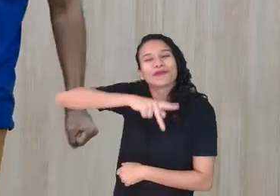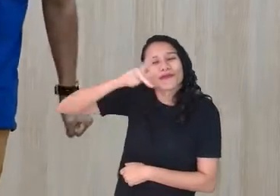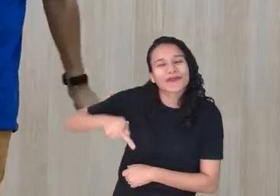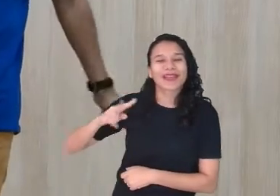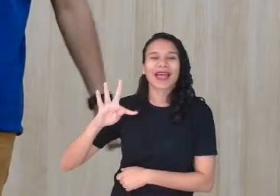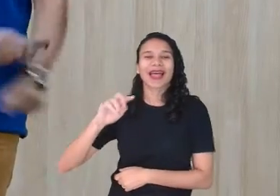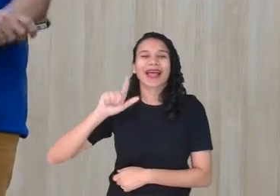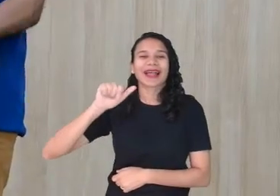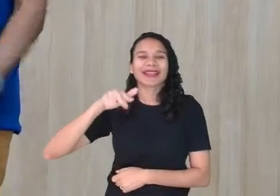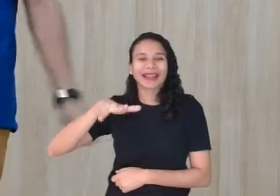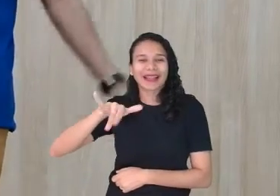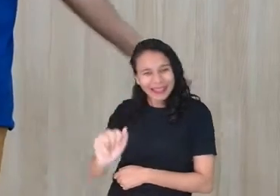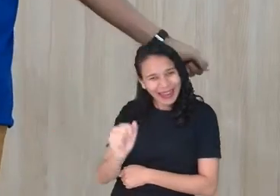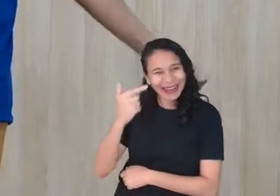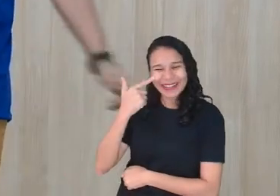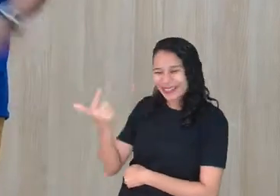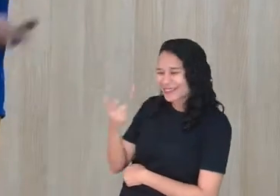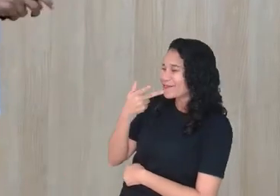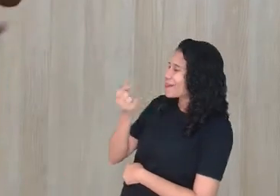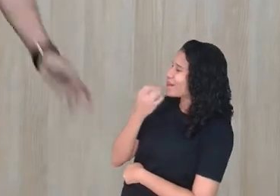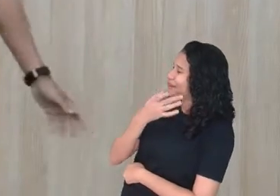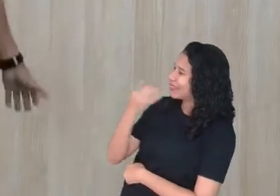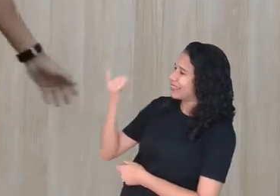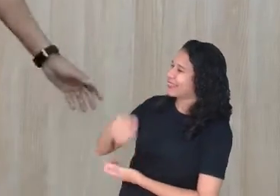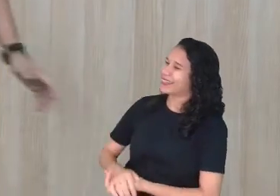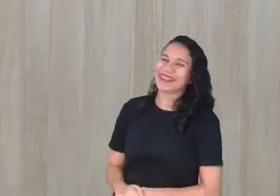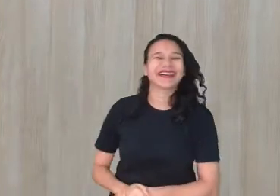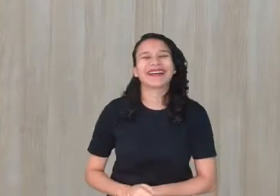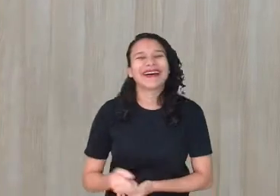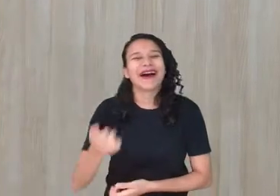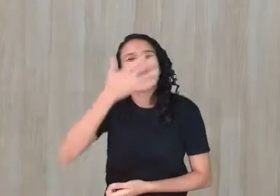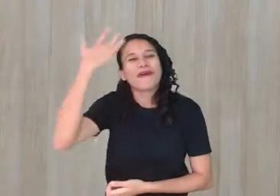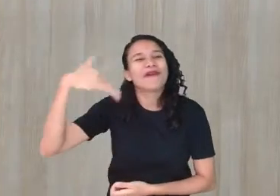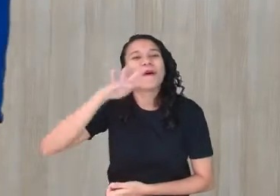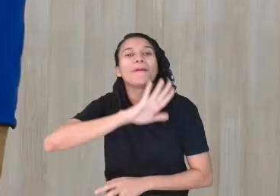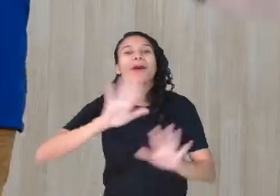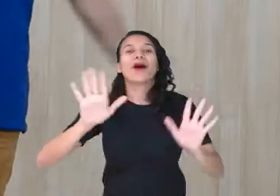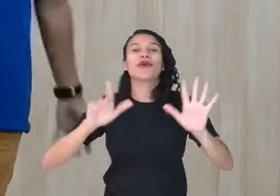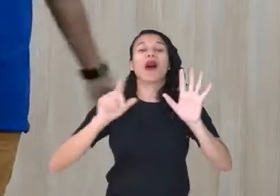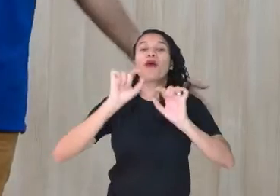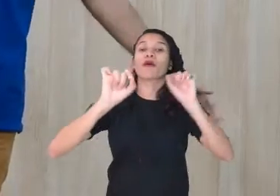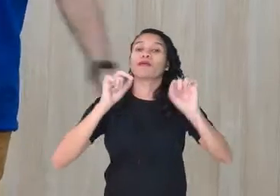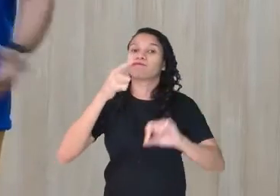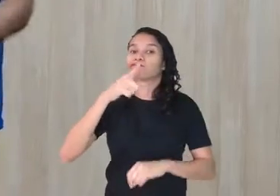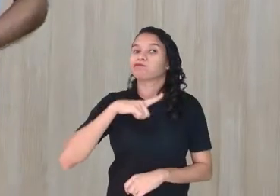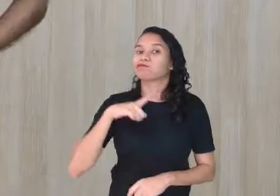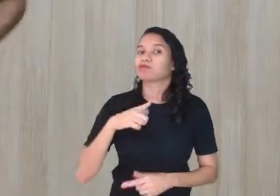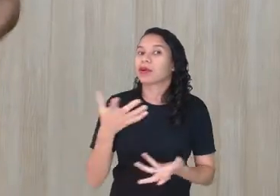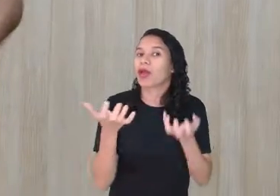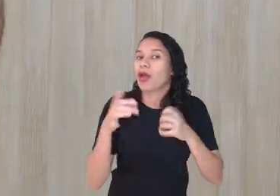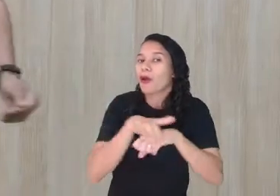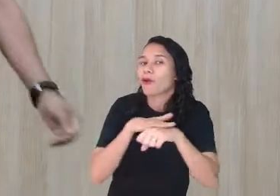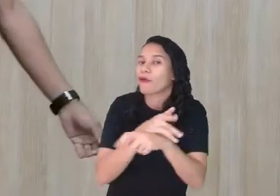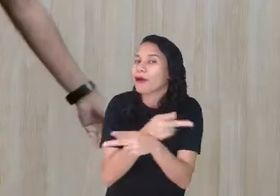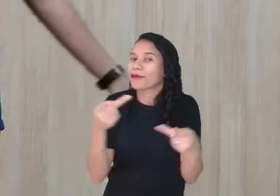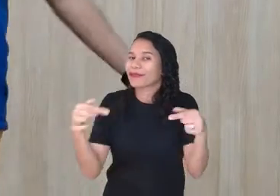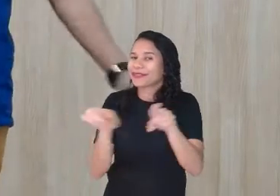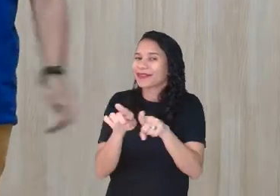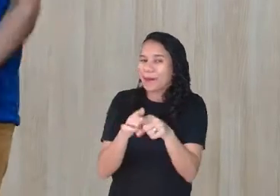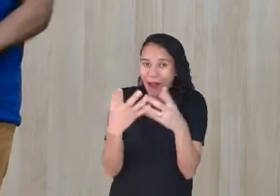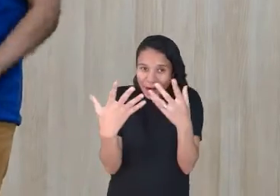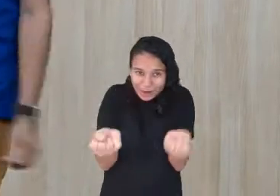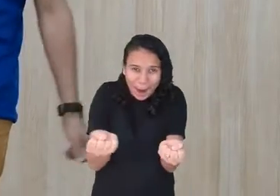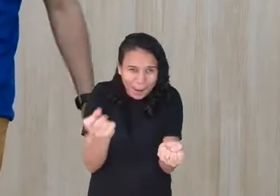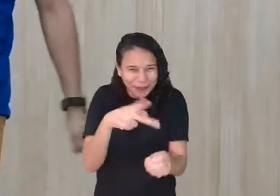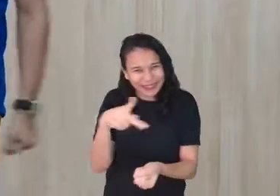professora Tânia. Tânia, dá um bom dia, galera. Fala aí, pessoal, que você está querendo conversar com eles também. Vamos